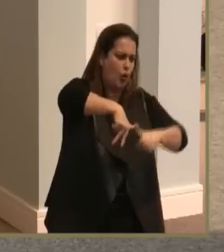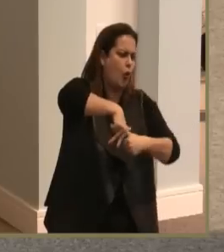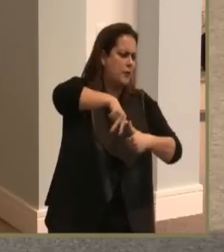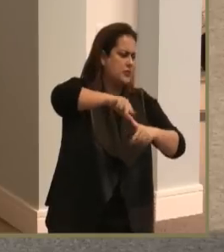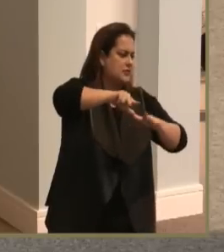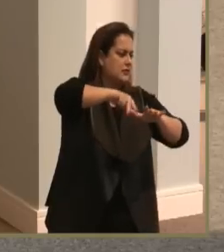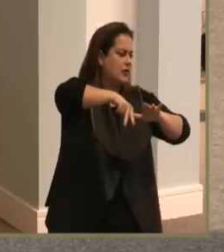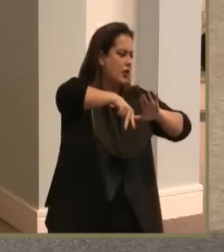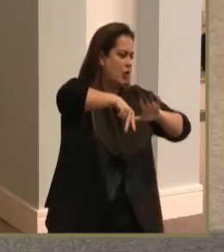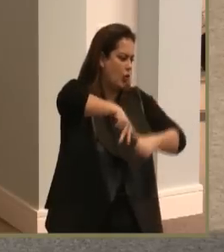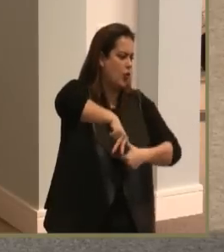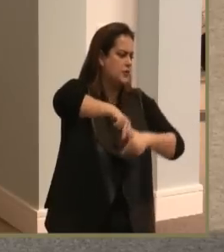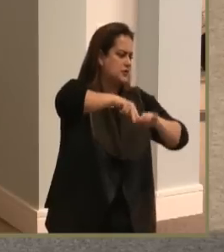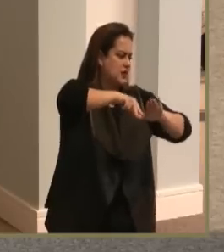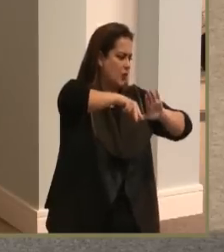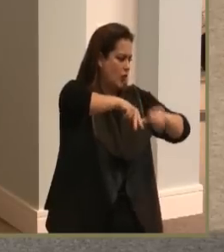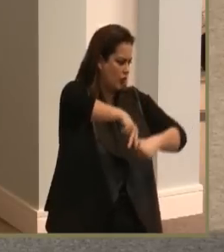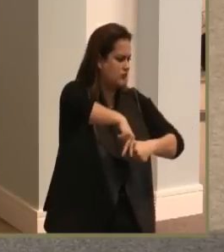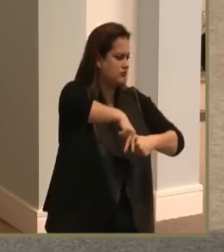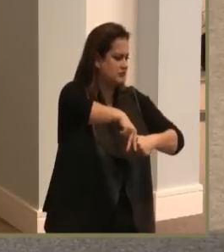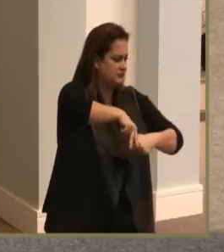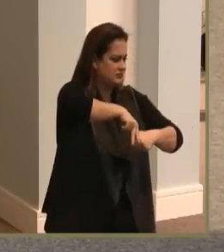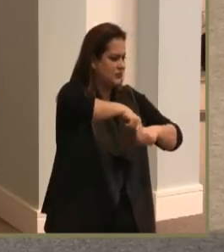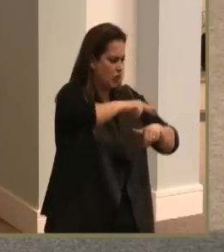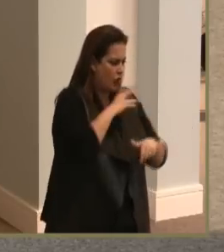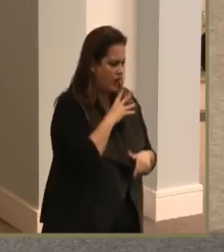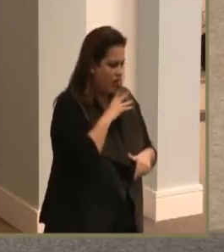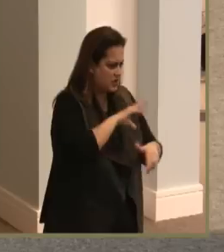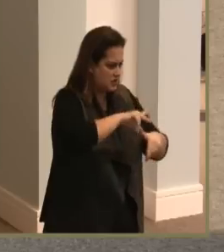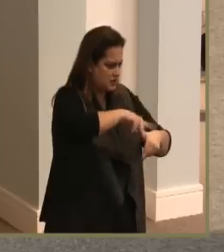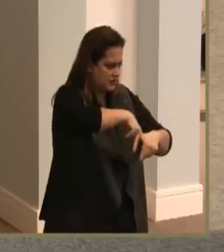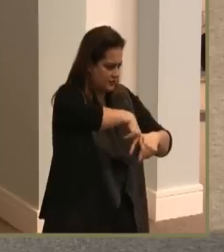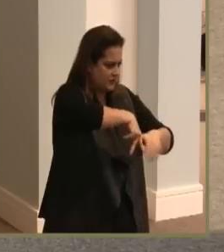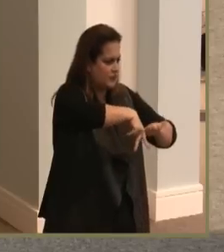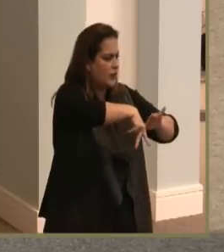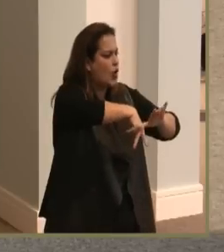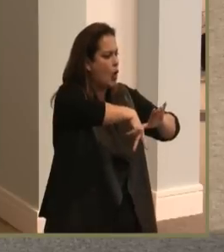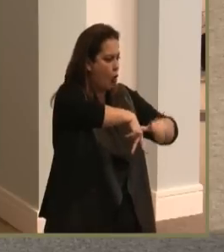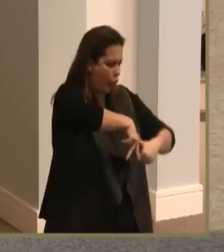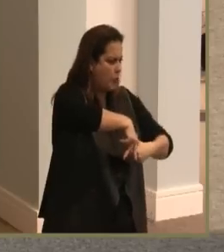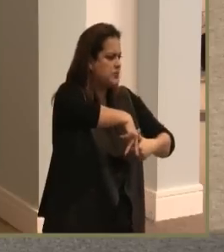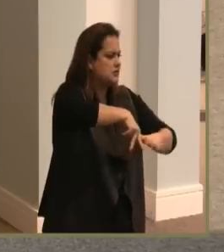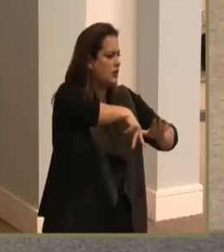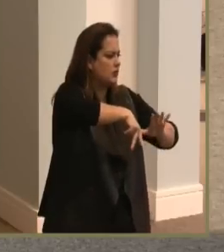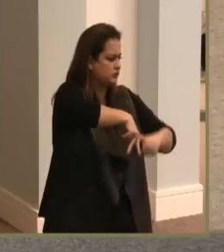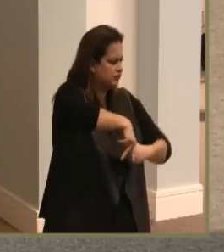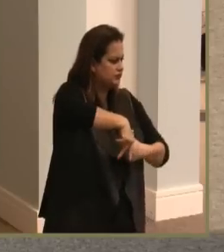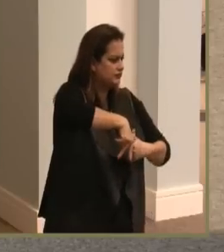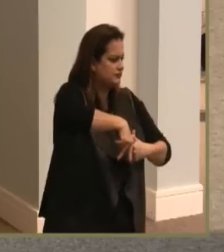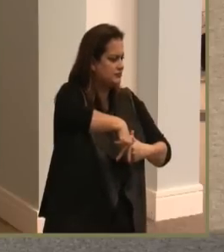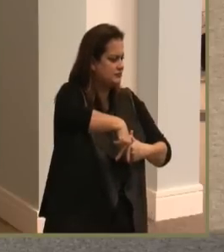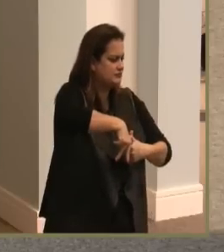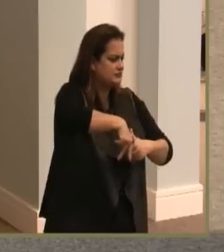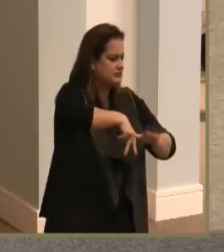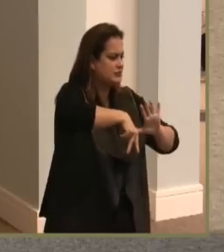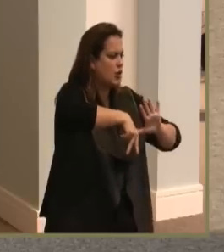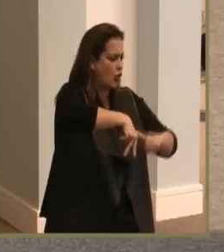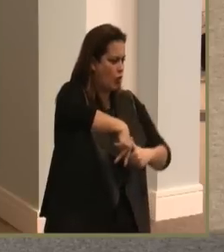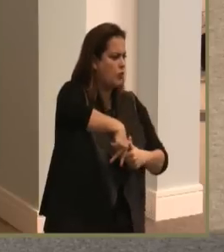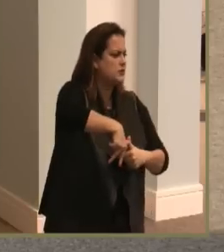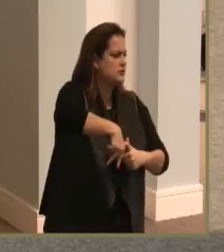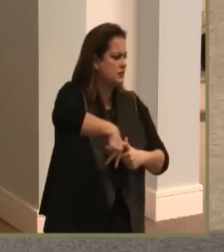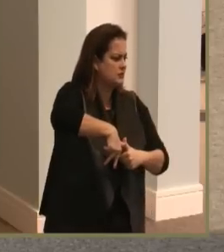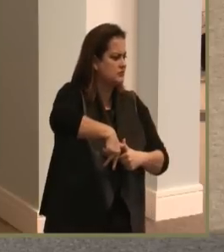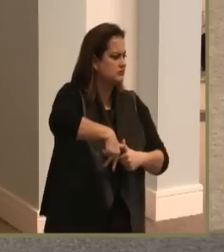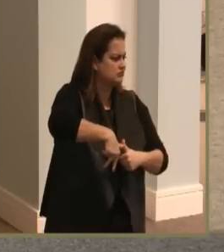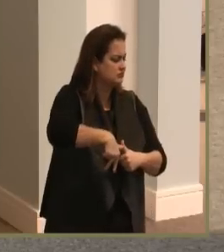as pessoas. Por trás, muitas vezes, de um paletó e uma gravata, existe uma pessoa perdida que necessita da graça do Senhor,